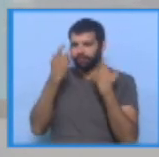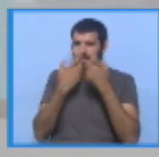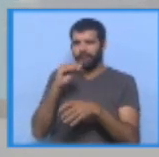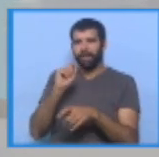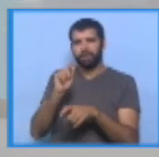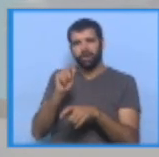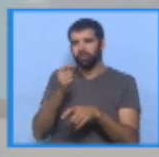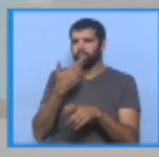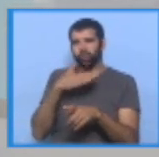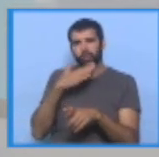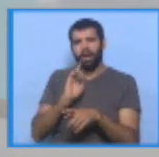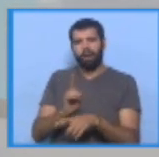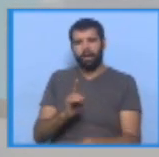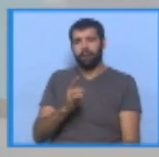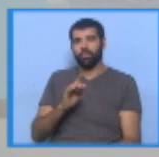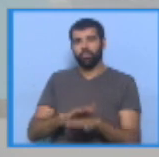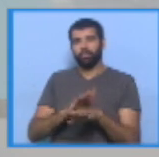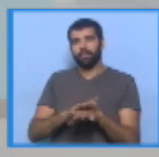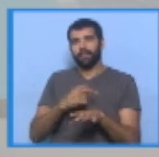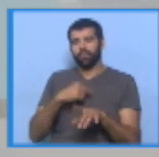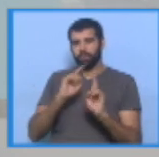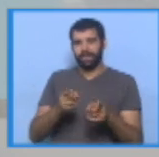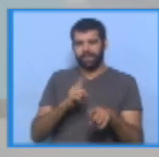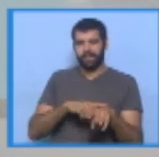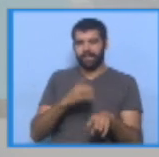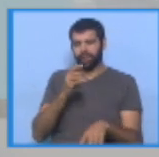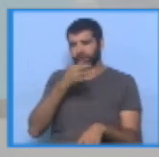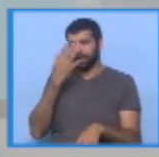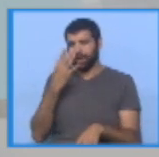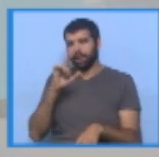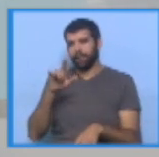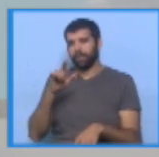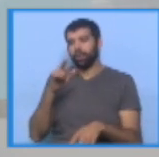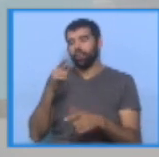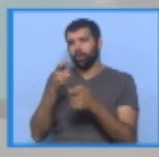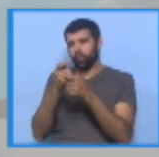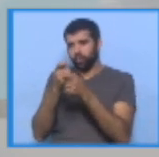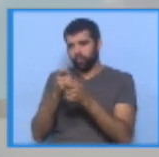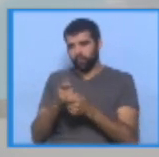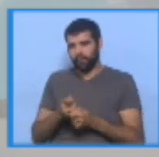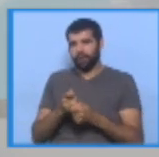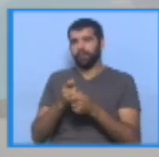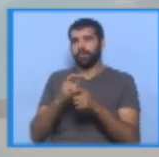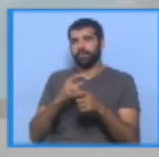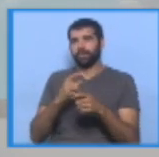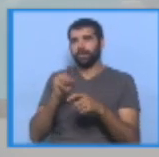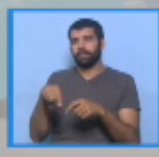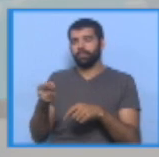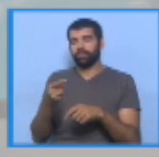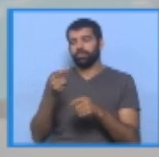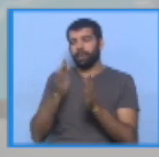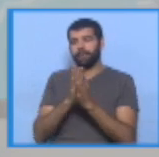porque as pessoas começam às 6 e com o terço e com a missa vai sempre até